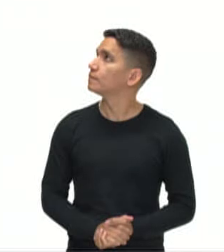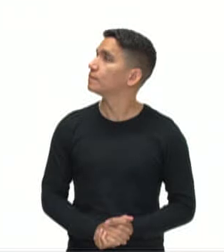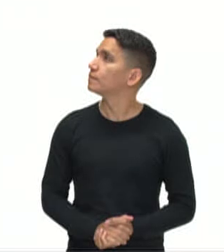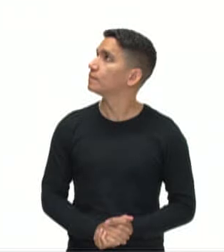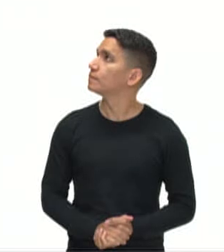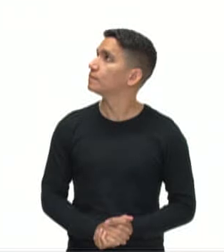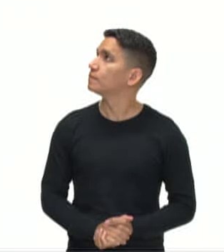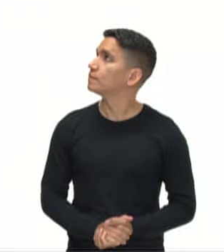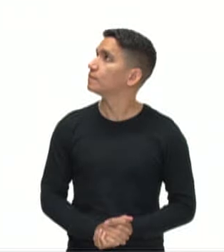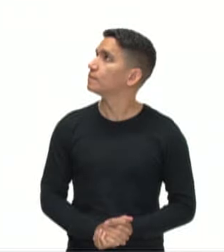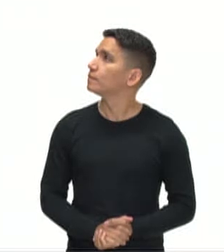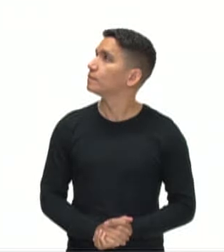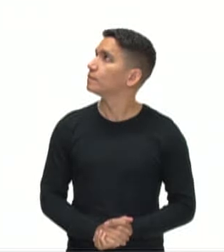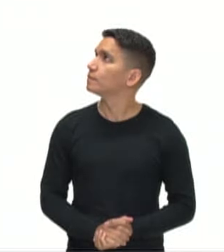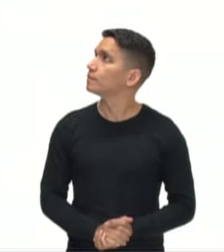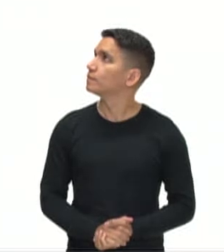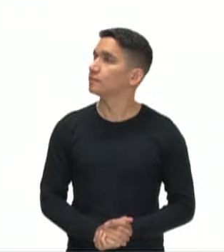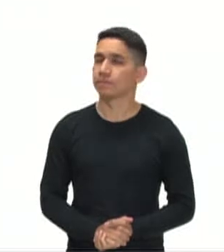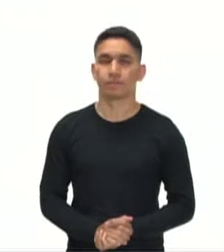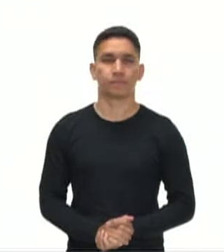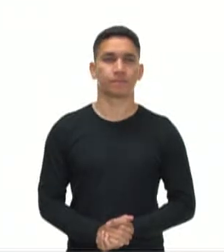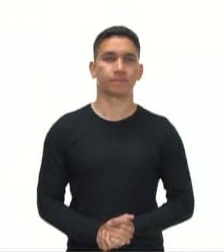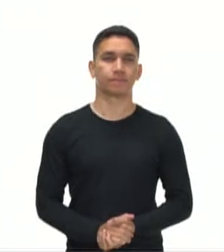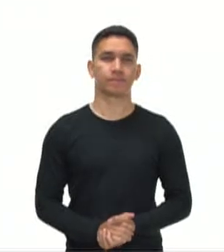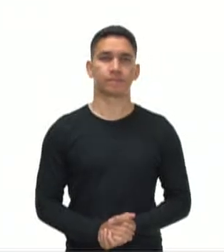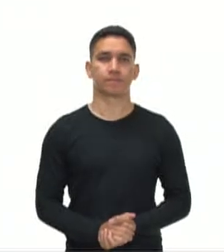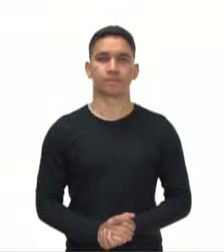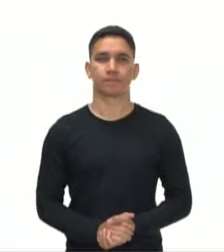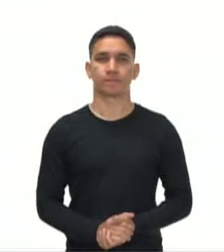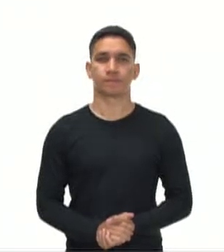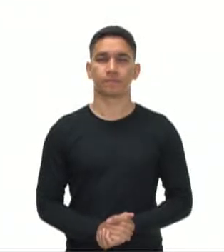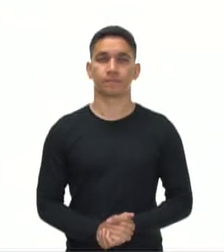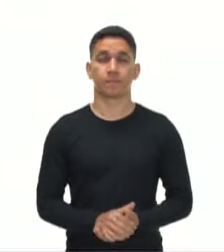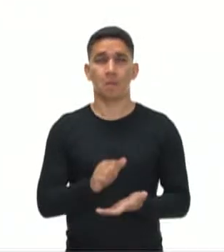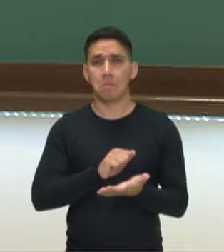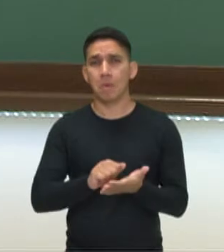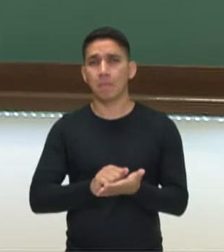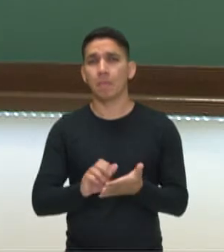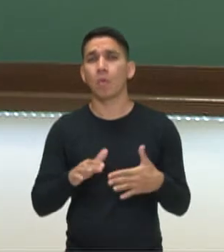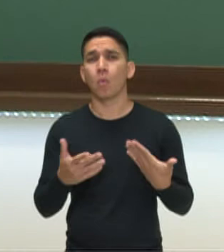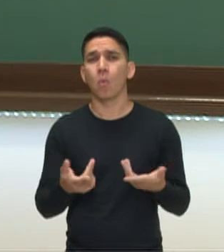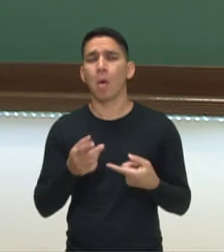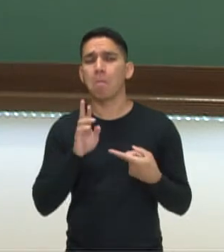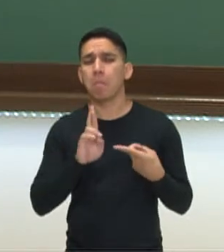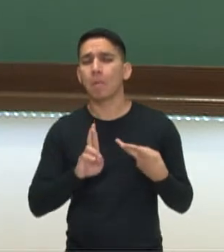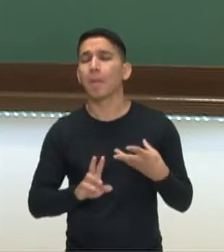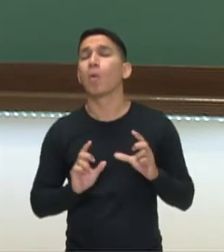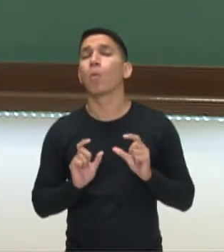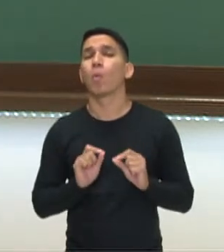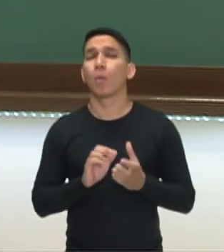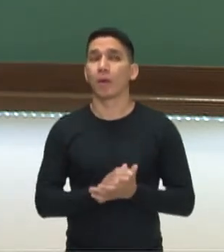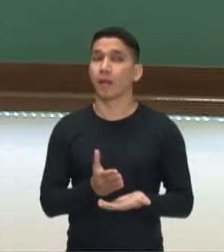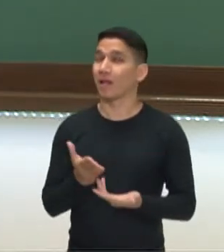alguna contracción? ¿Cuál es? Escreve aí, apunte em tu caderno. Vocês vão ler aqui,